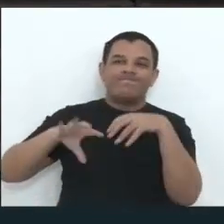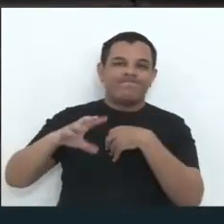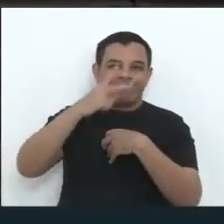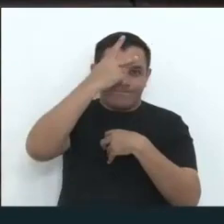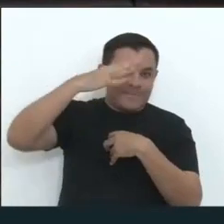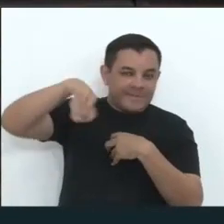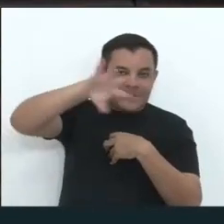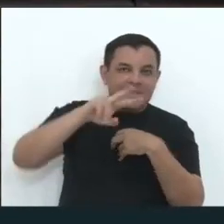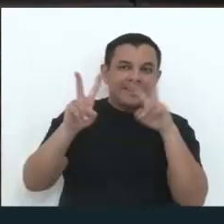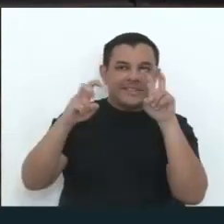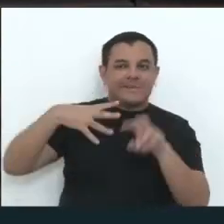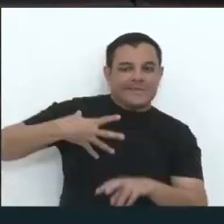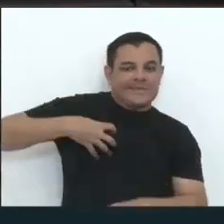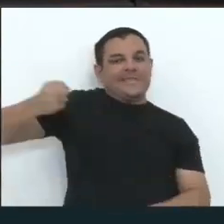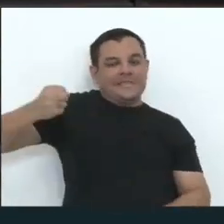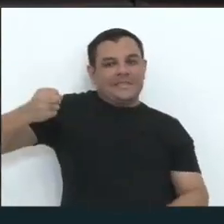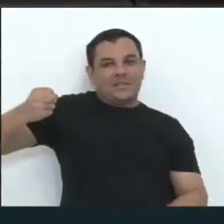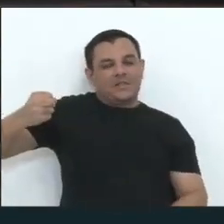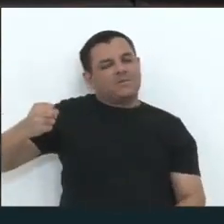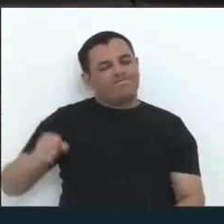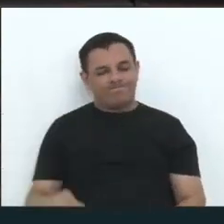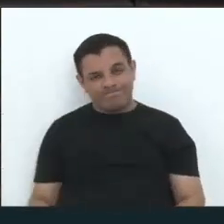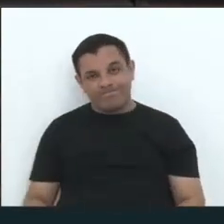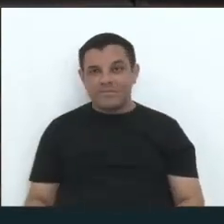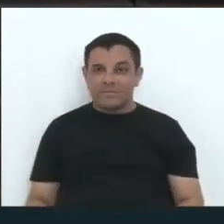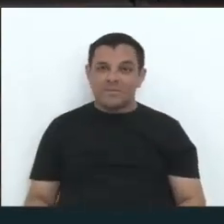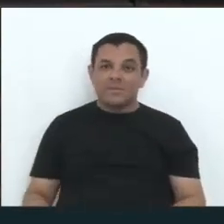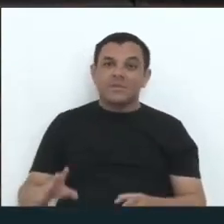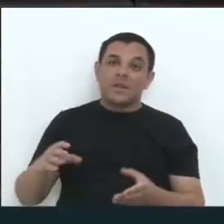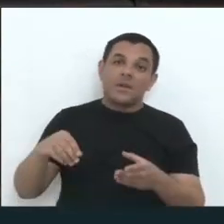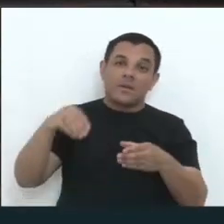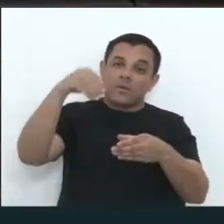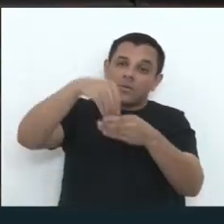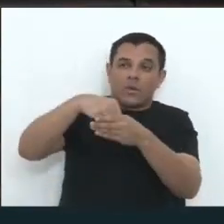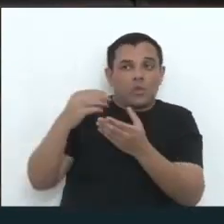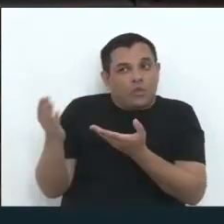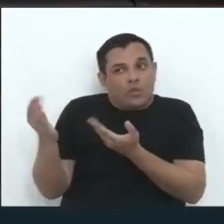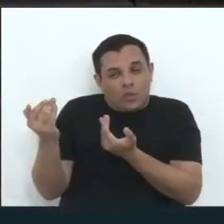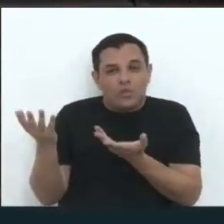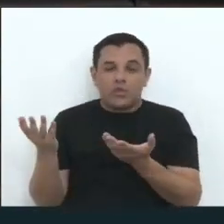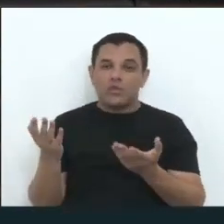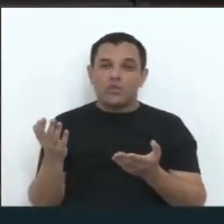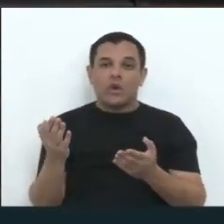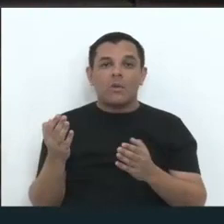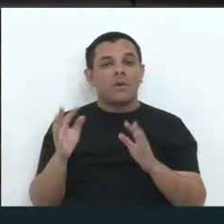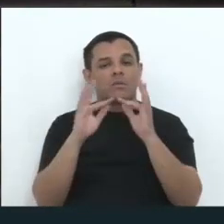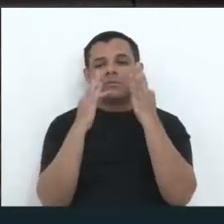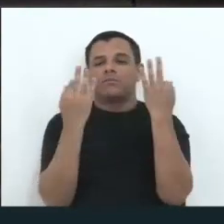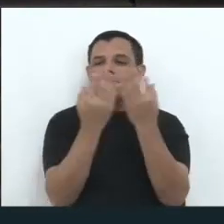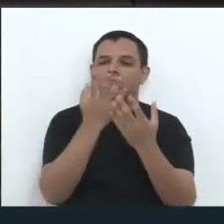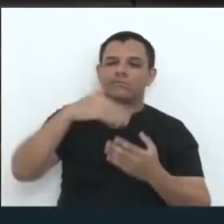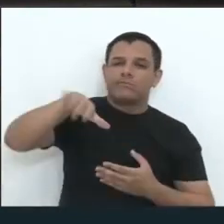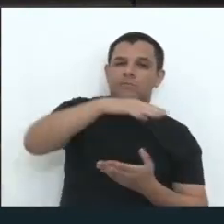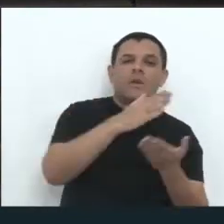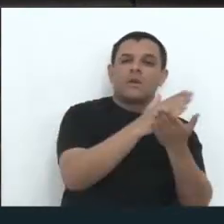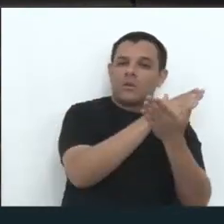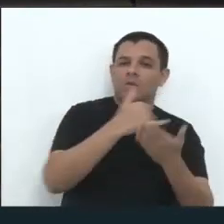do suicídio, não só na juventude, mas também com as pessoas idosas.